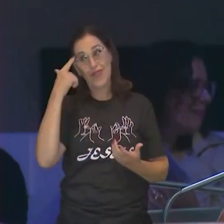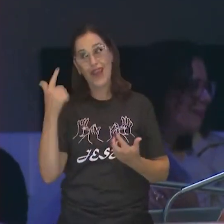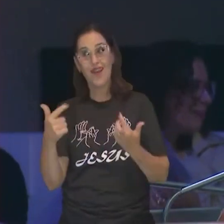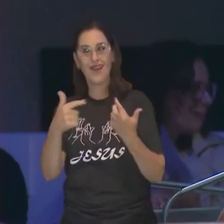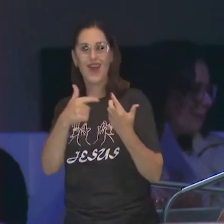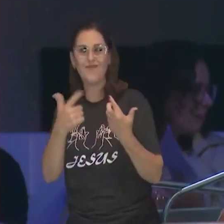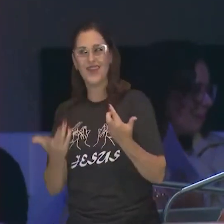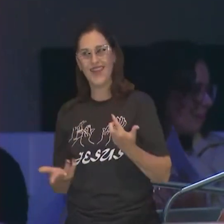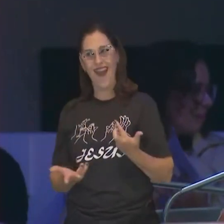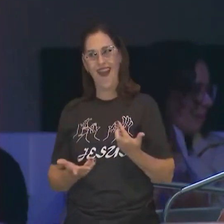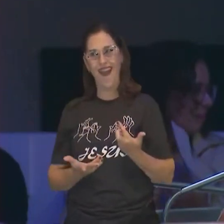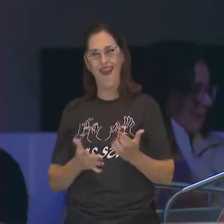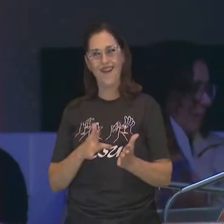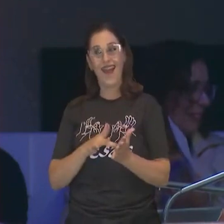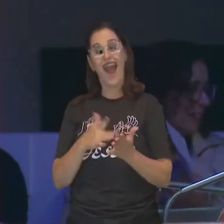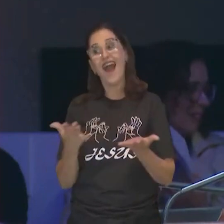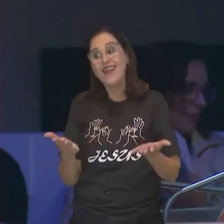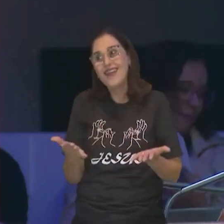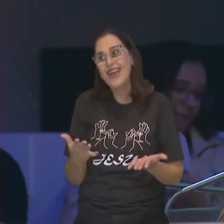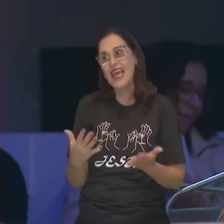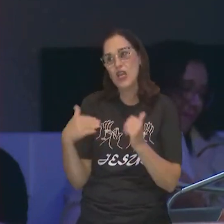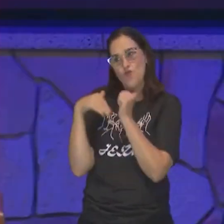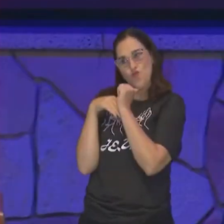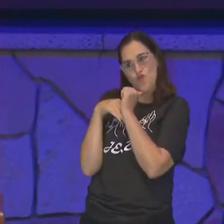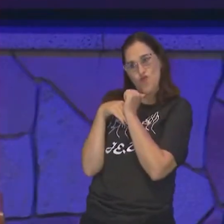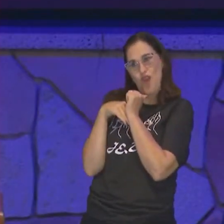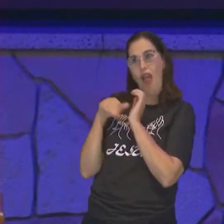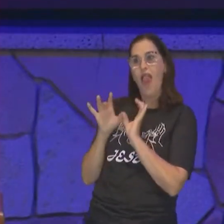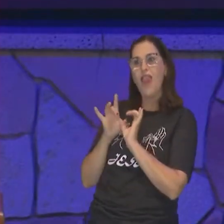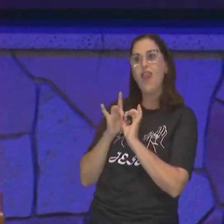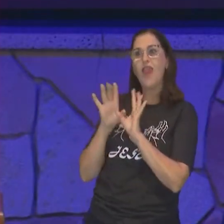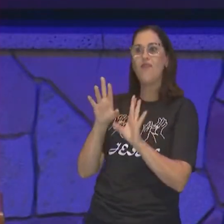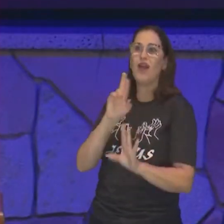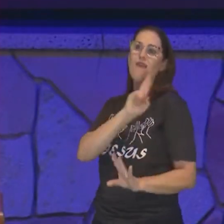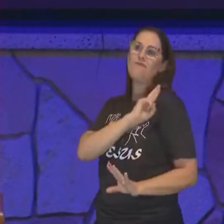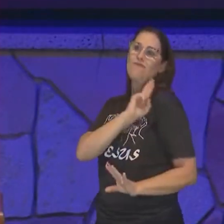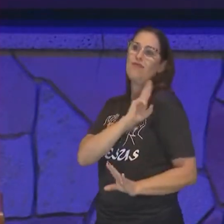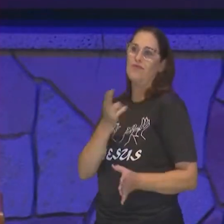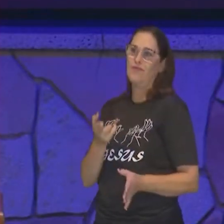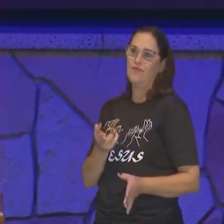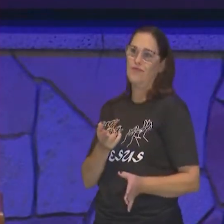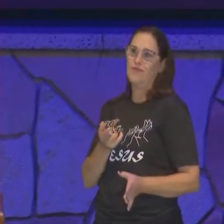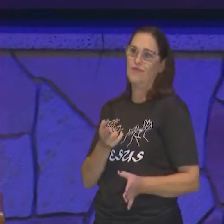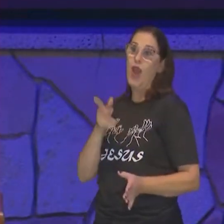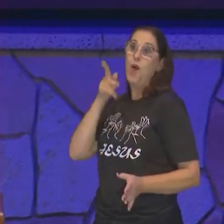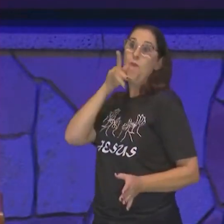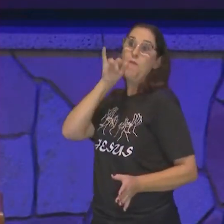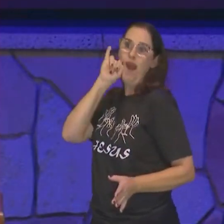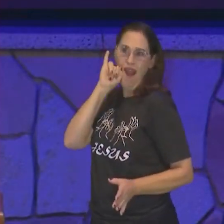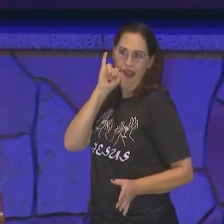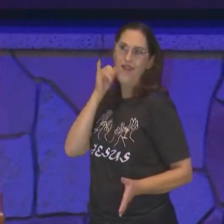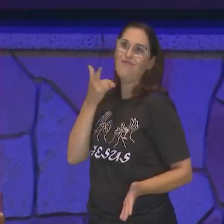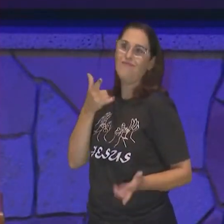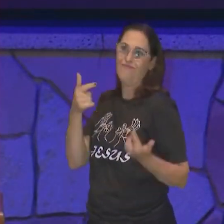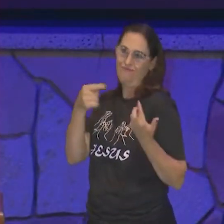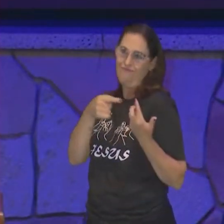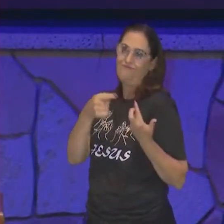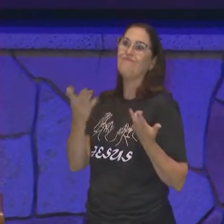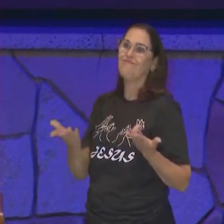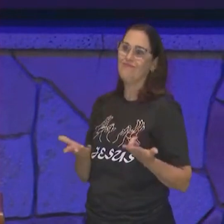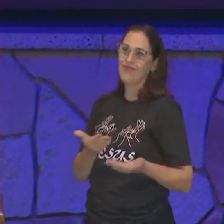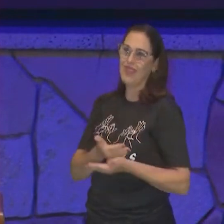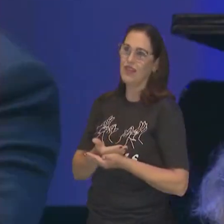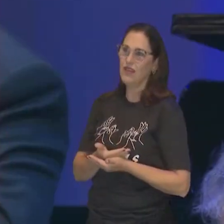para engravidá-la, para desta forma poder se livrar da responsabilidade de ser o pai da mulher a quem ele havia engravidado.